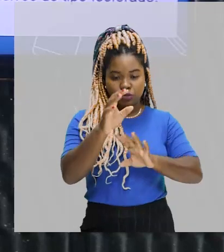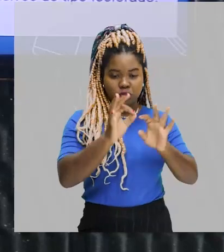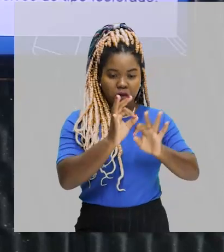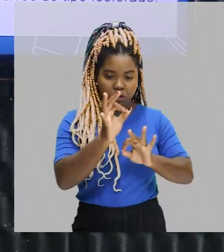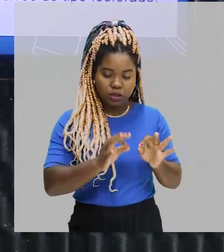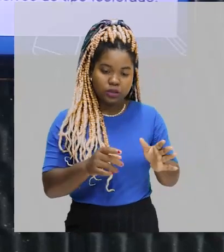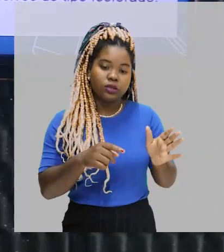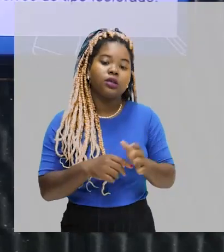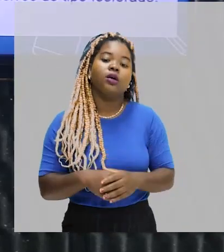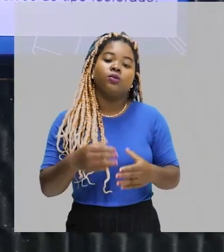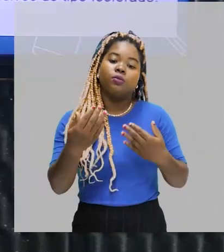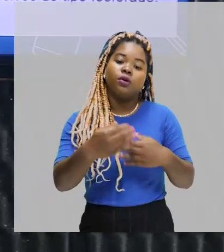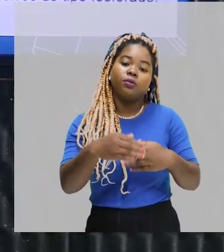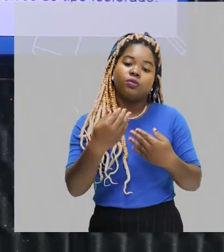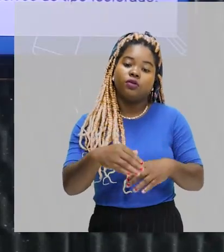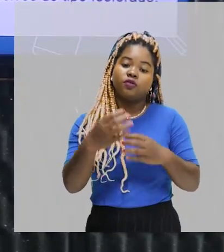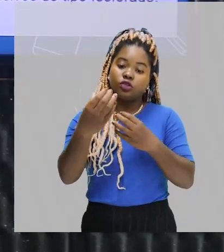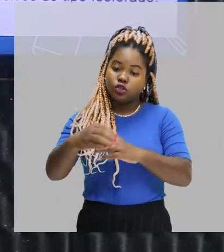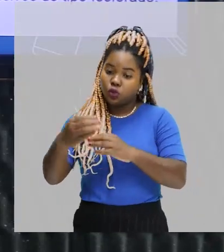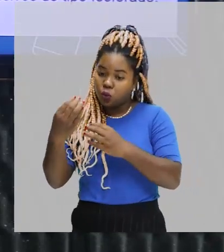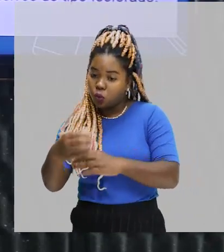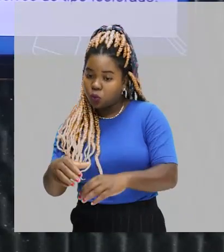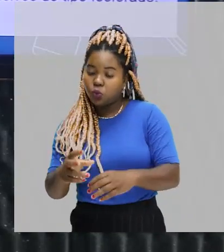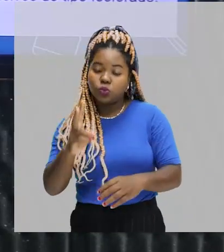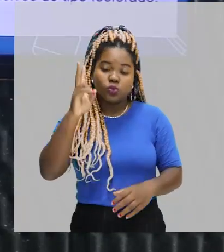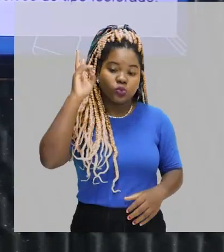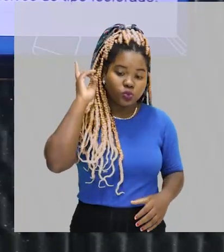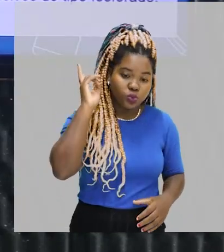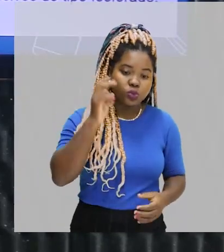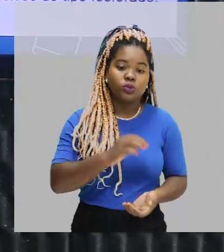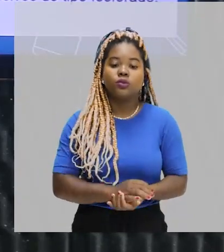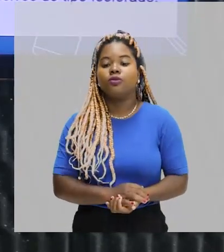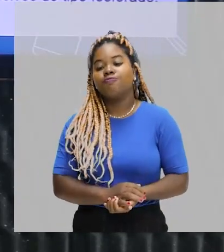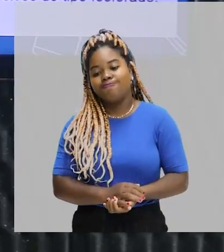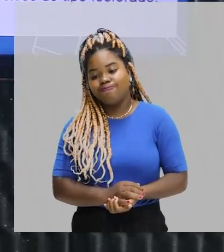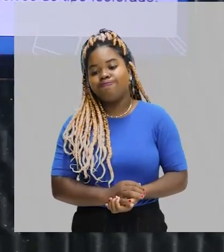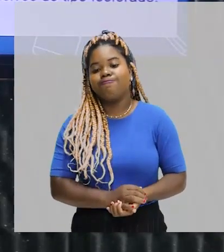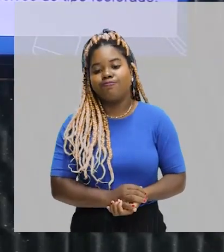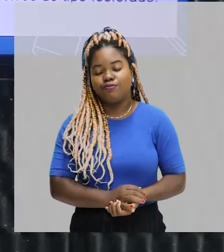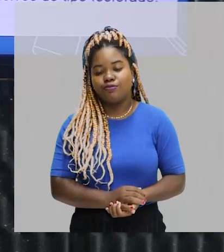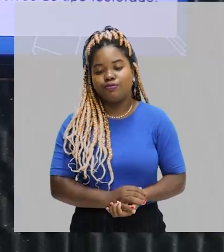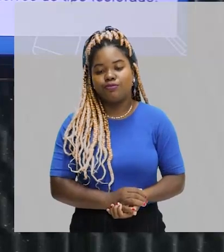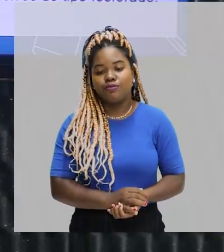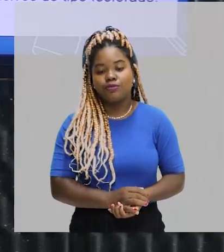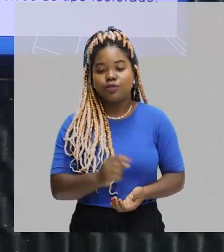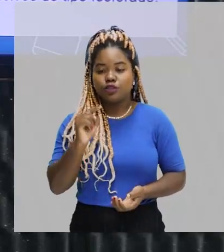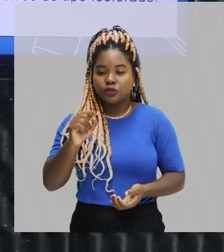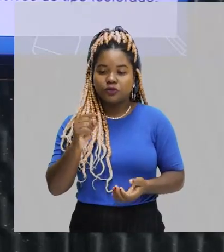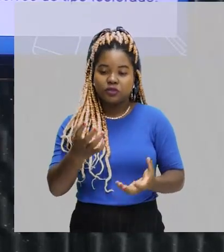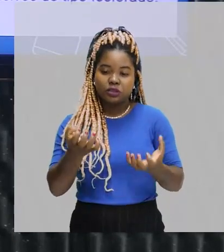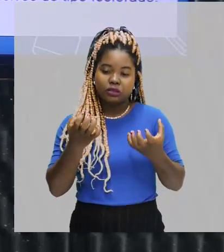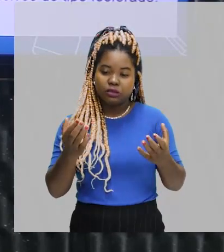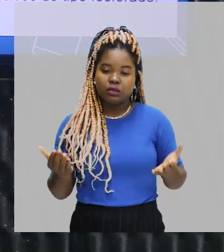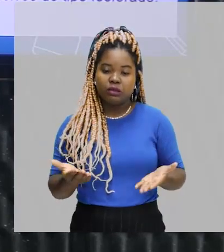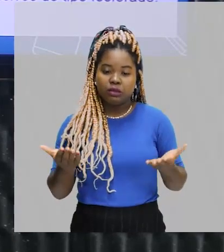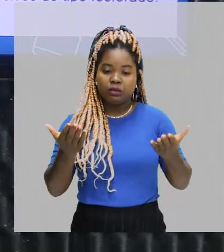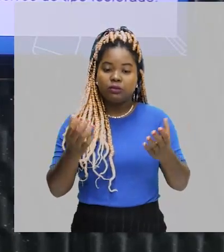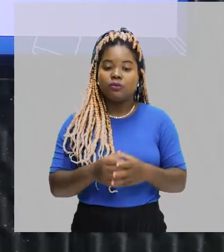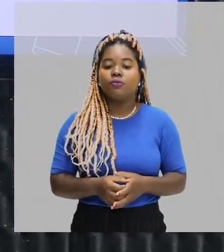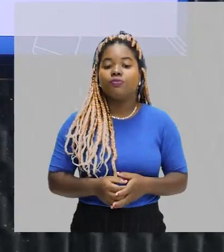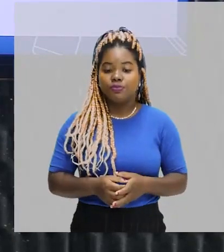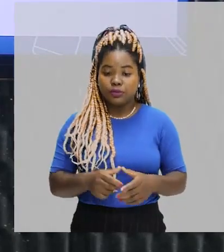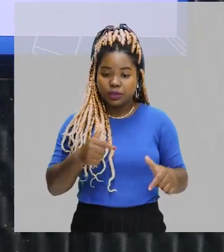numa prova de vestibular, numa prova de concurso público, num seletivo, onde você almeja aí um emprego, tá